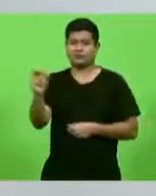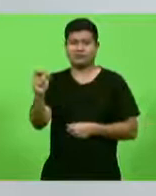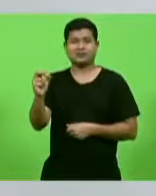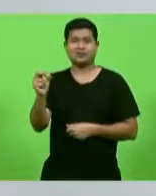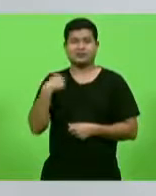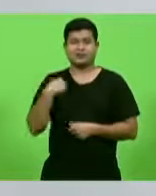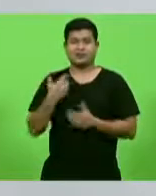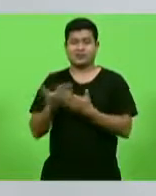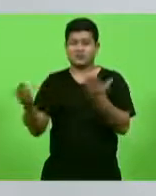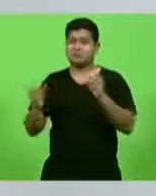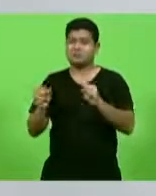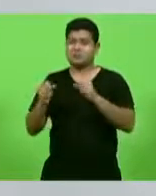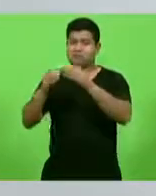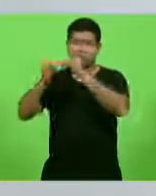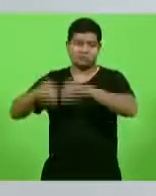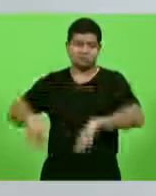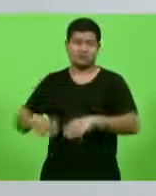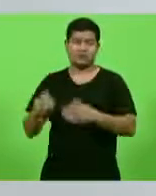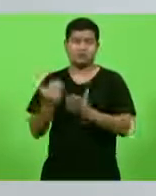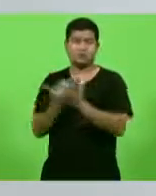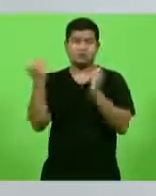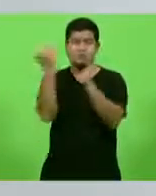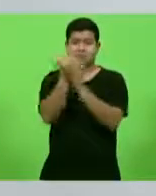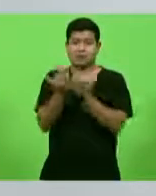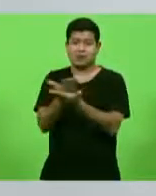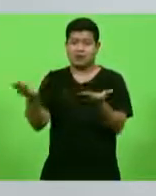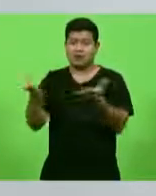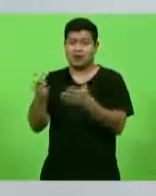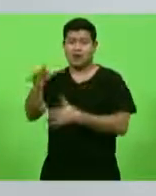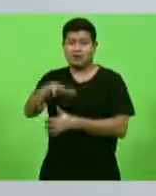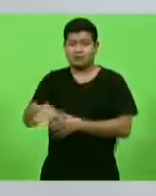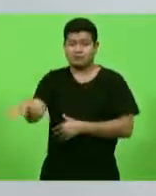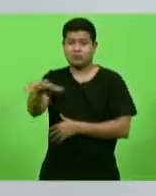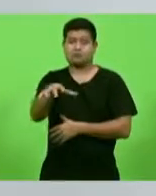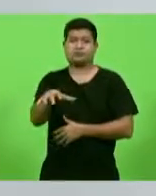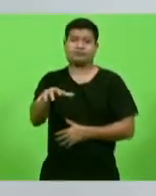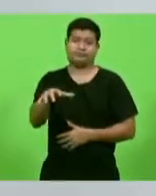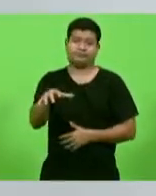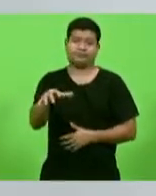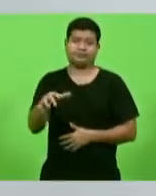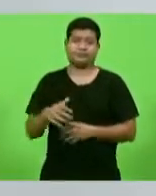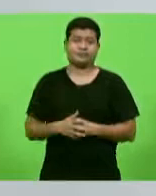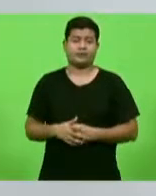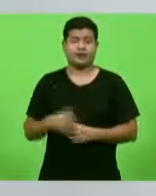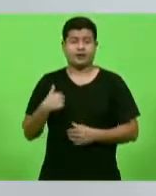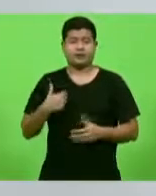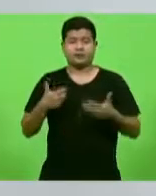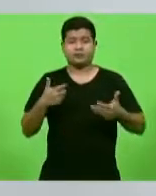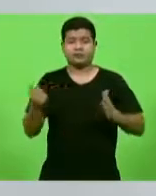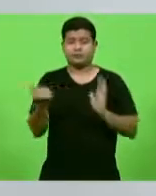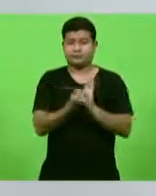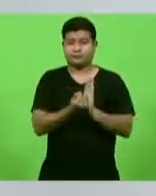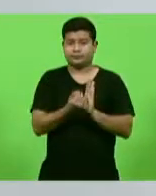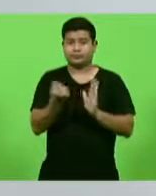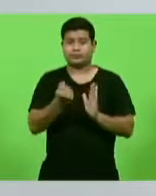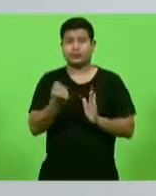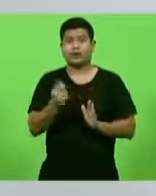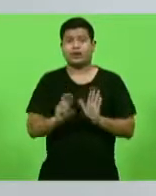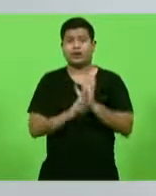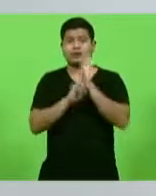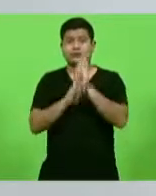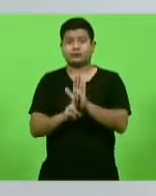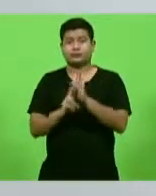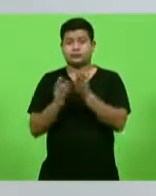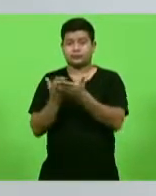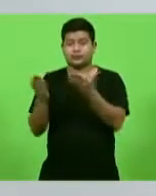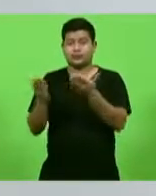acaba prejudicando toda essa categoria de pescadores artesanais. Então, faço aqui o registro. Em nome do Tiago,